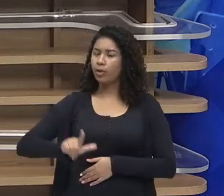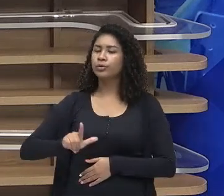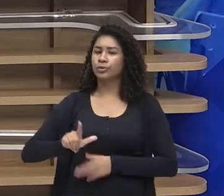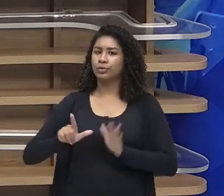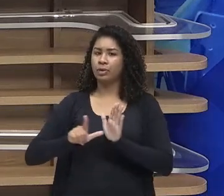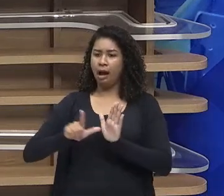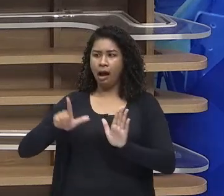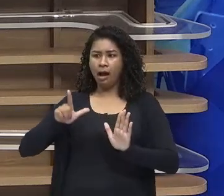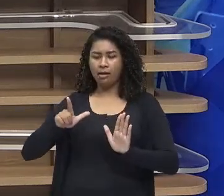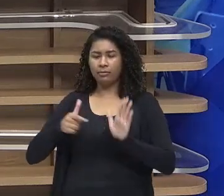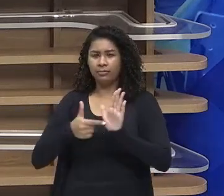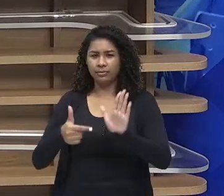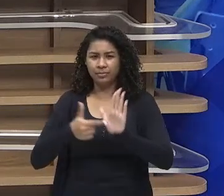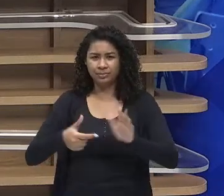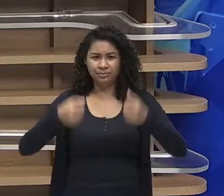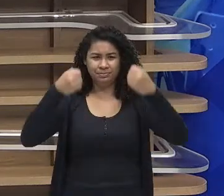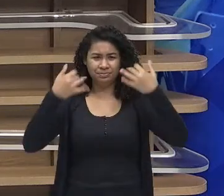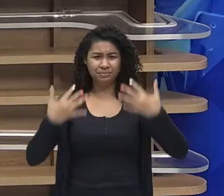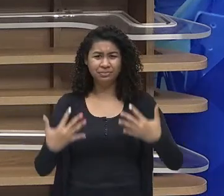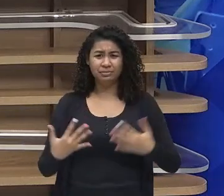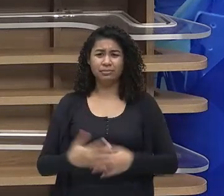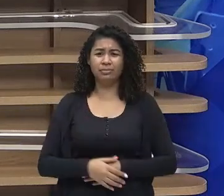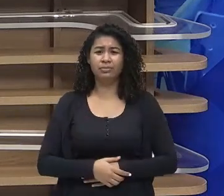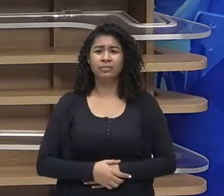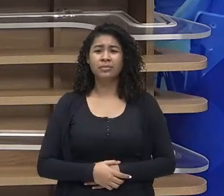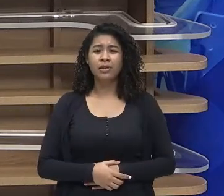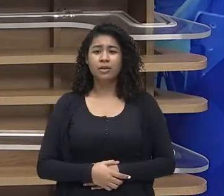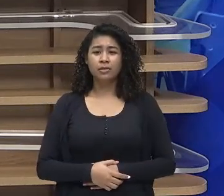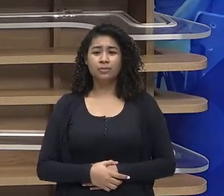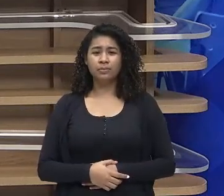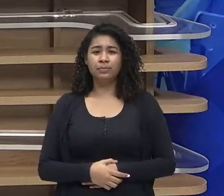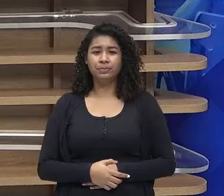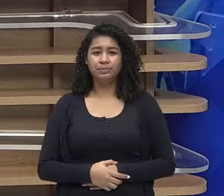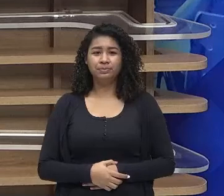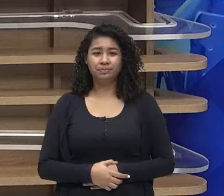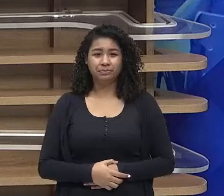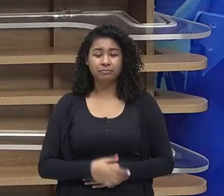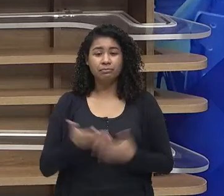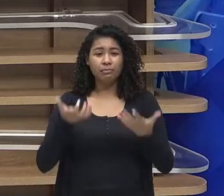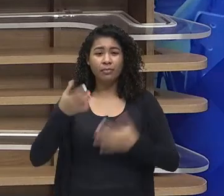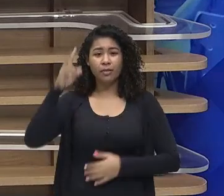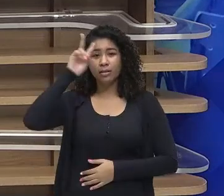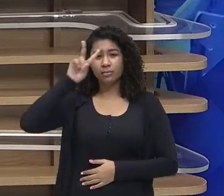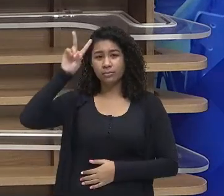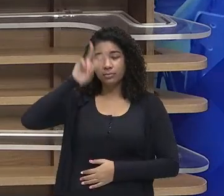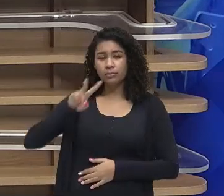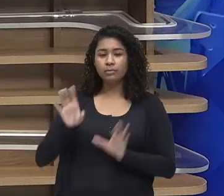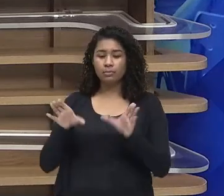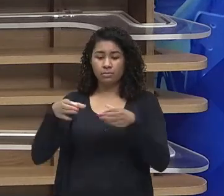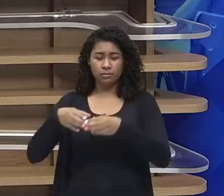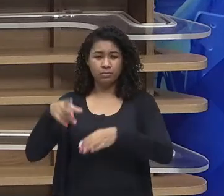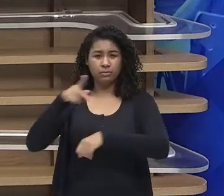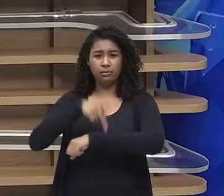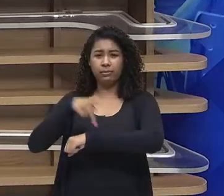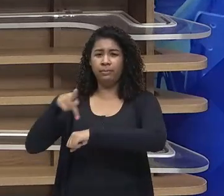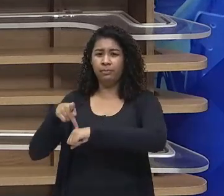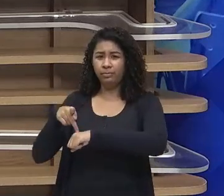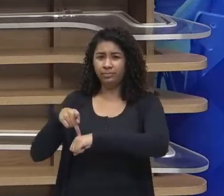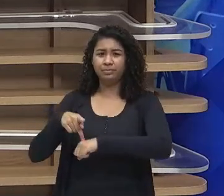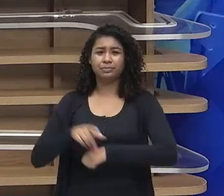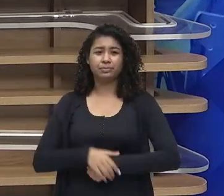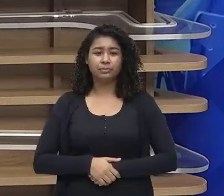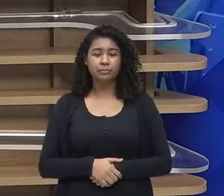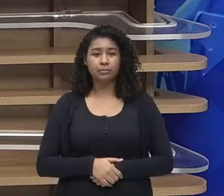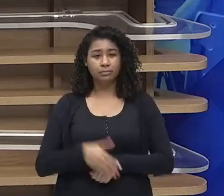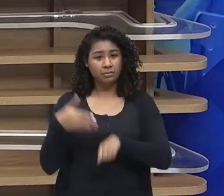de apresentarmos o comentário, o gabarito, eu quero lembrá-los de que a nossa equipe pedagógica está presente no nosso